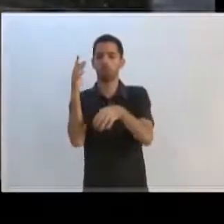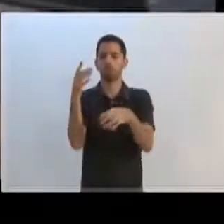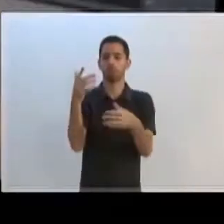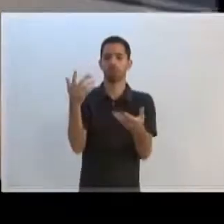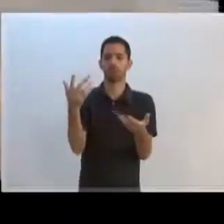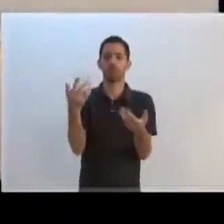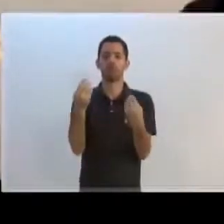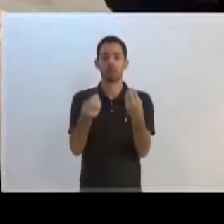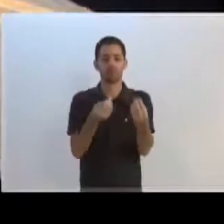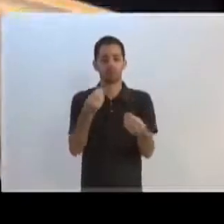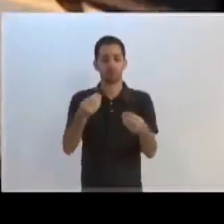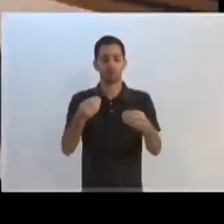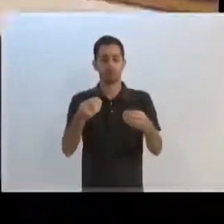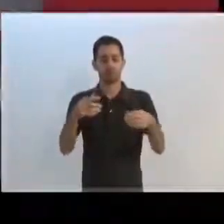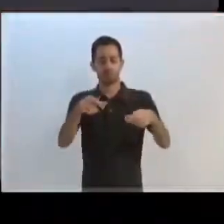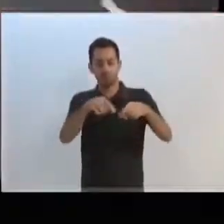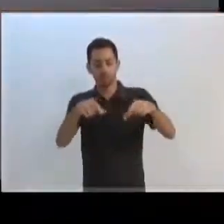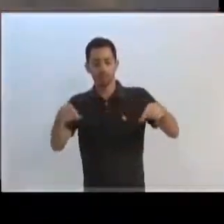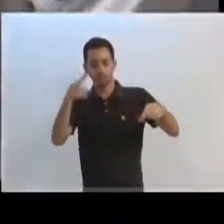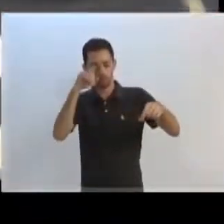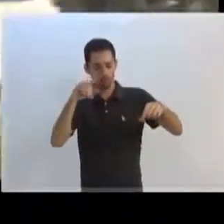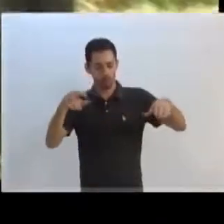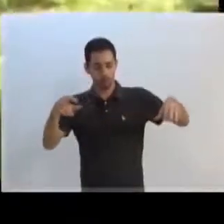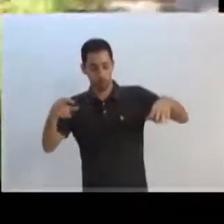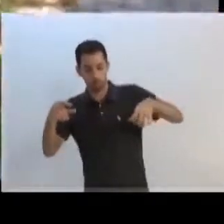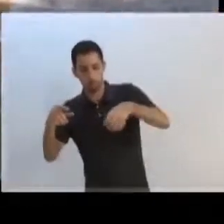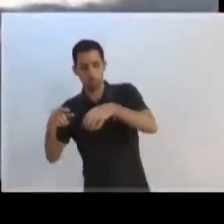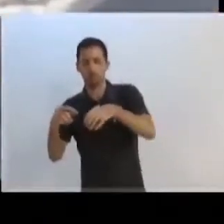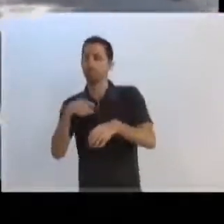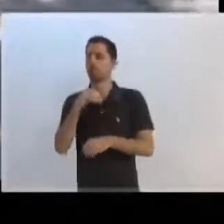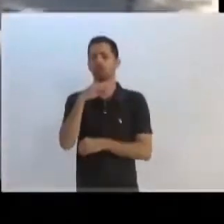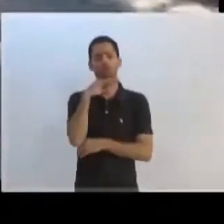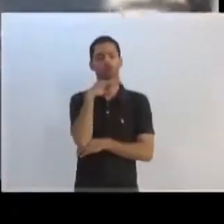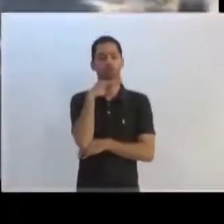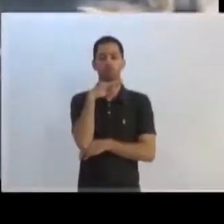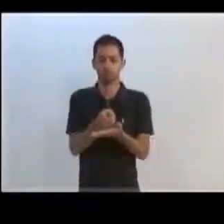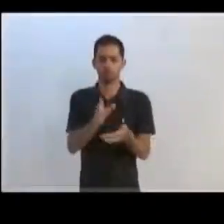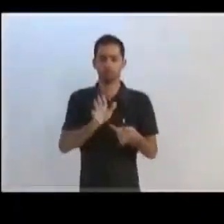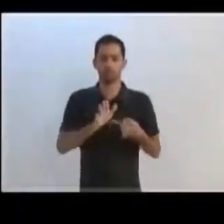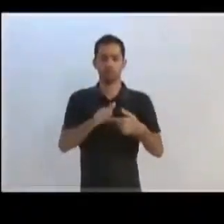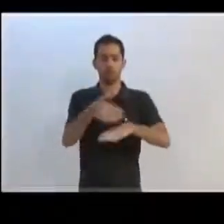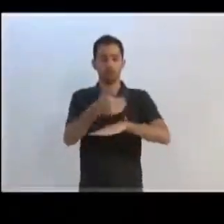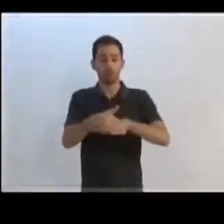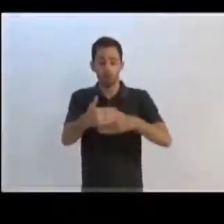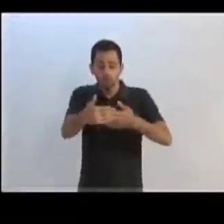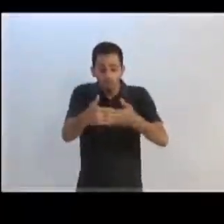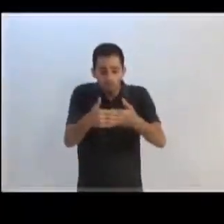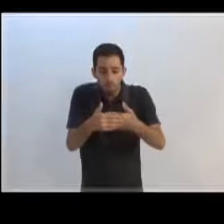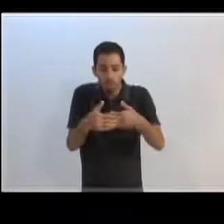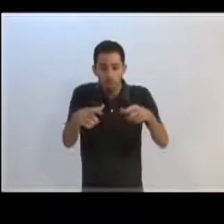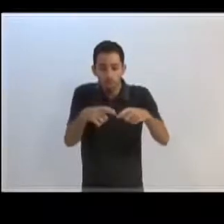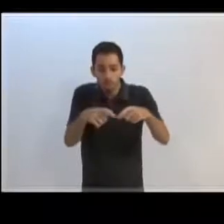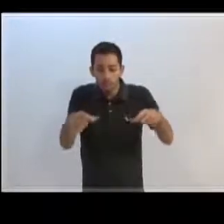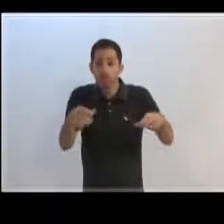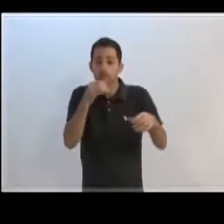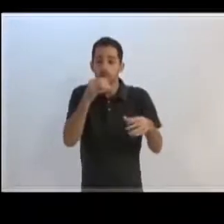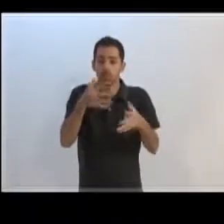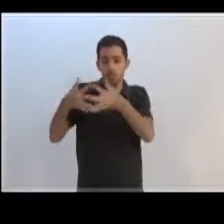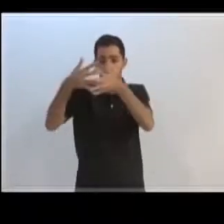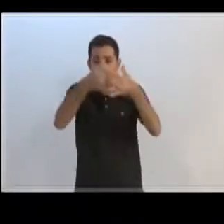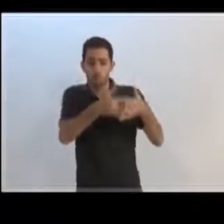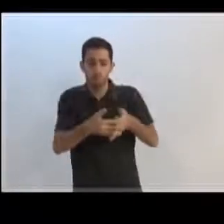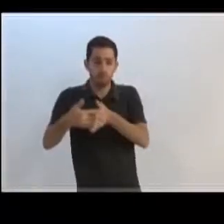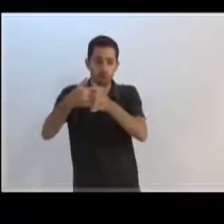Itajaí, especialmente em frente ao Hospital Santo Antônio, pois a maneira como foi feito o projeto